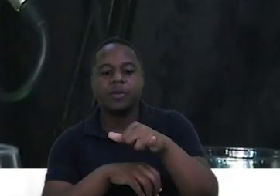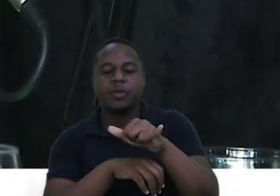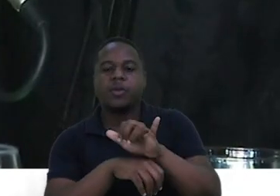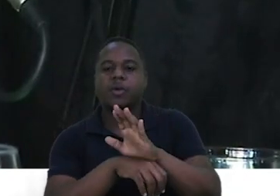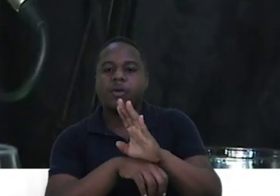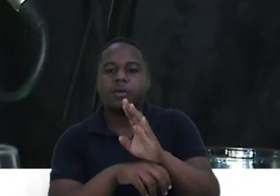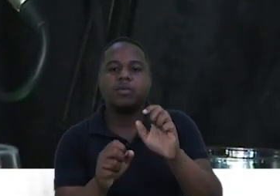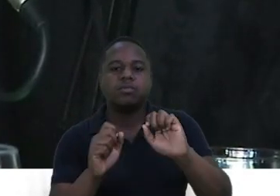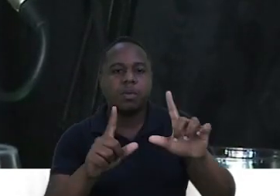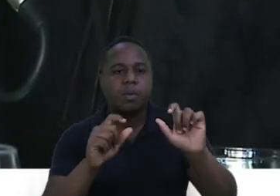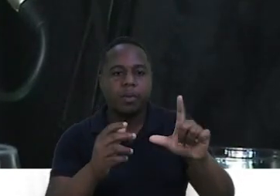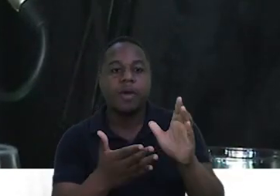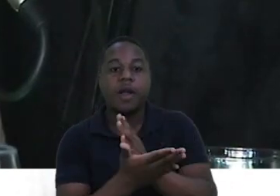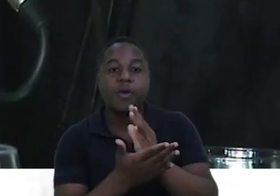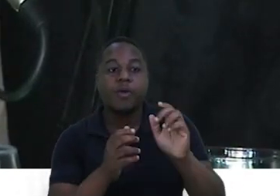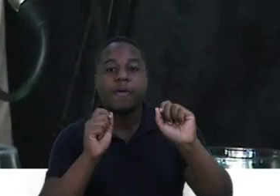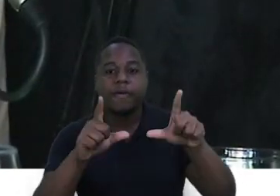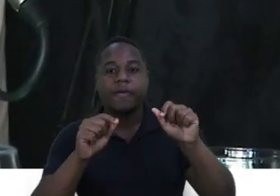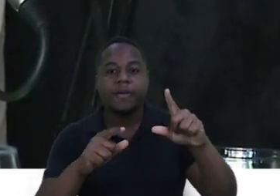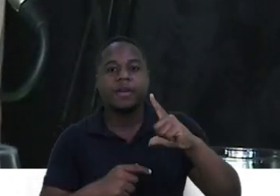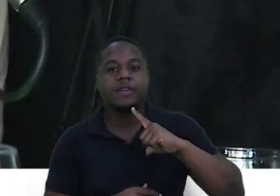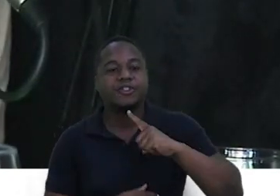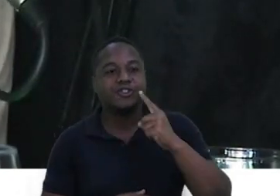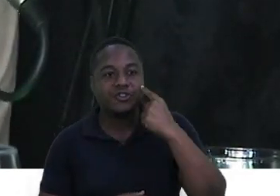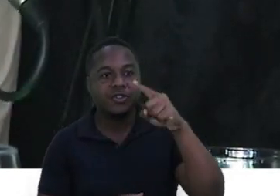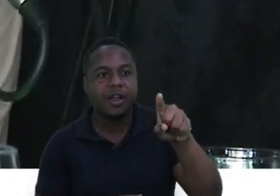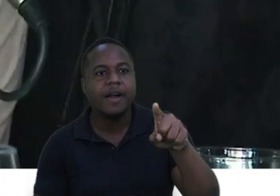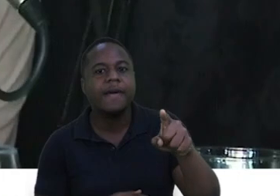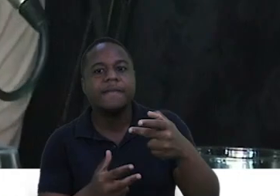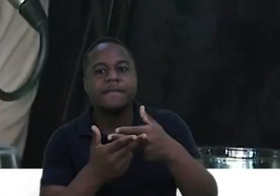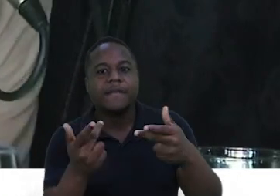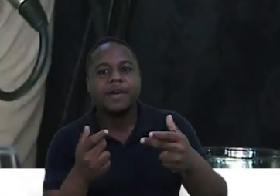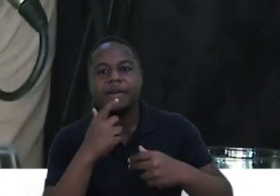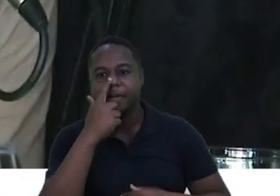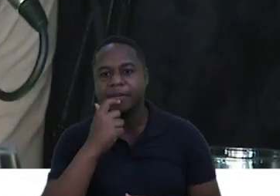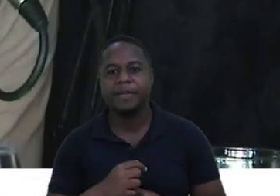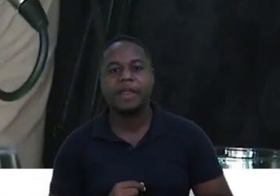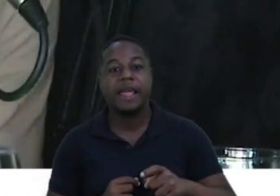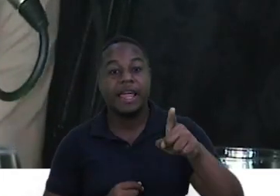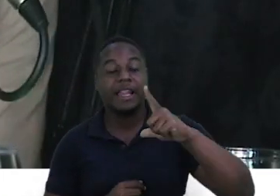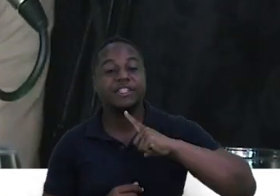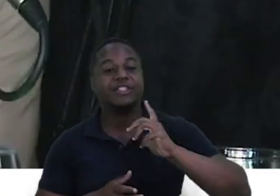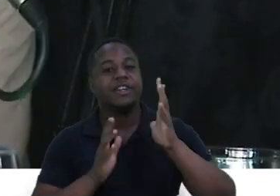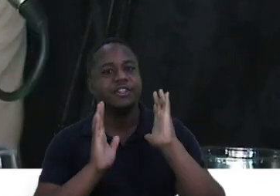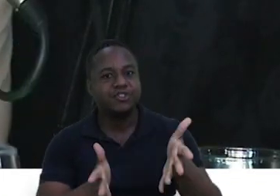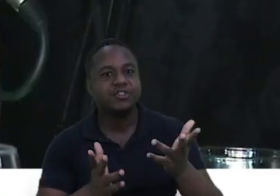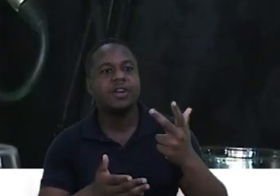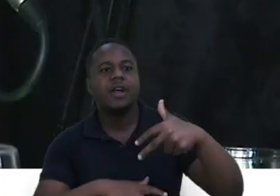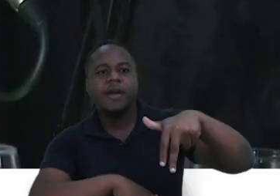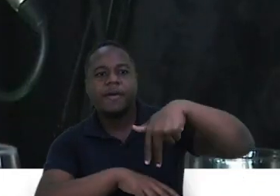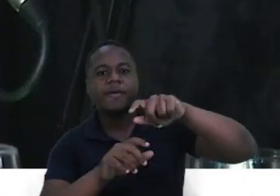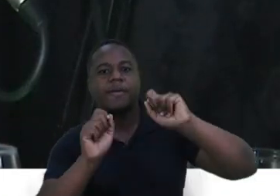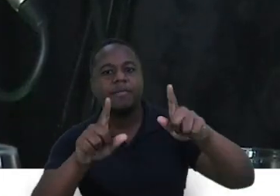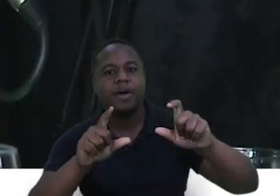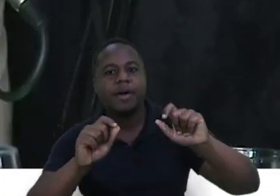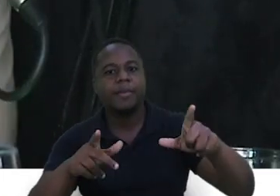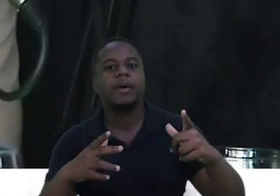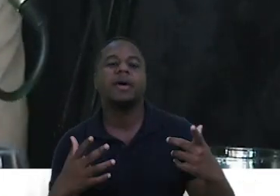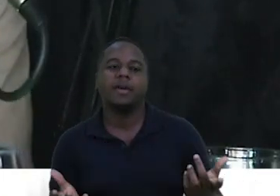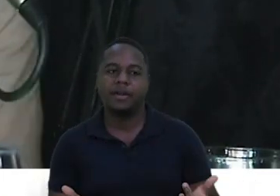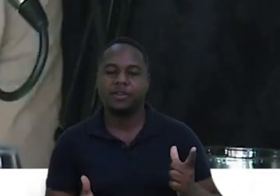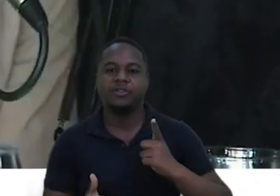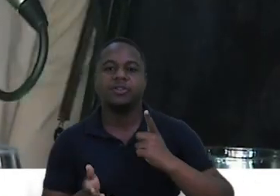e alguns dos vídeos que tinham mais visualizações eram dela. Então, ela já tinha uma estrada já quando eu comecei. Uma pequena bagagem,